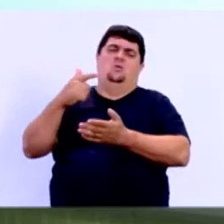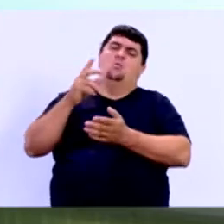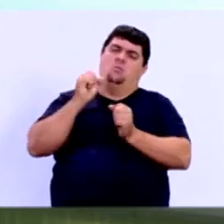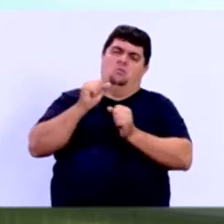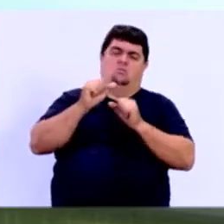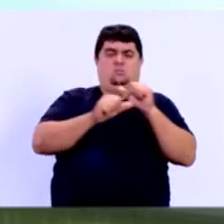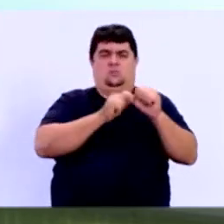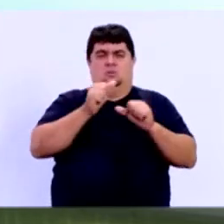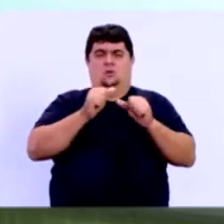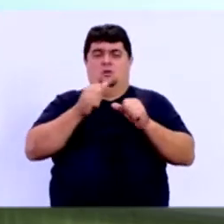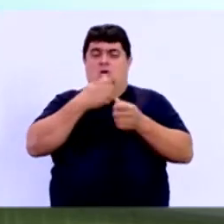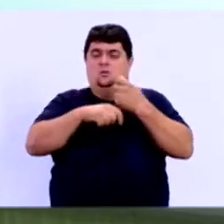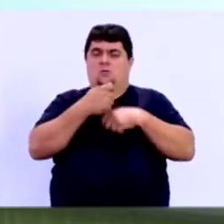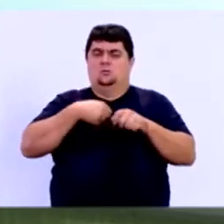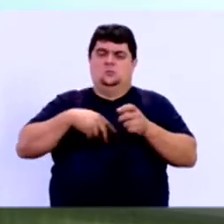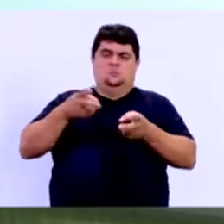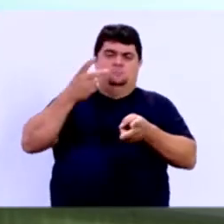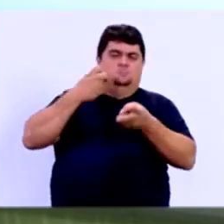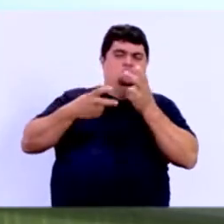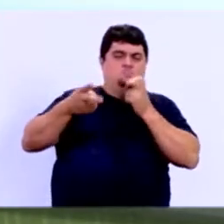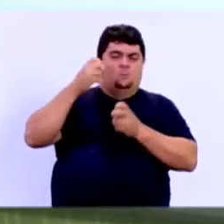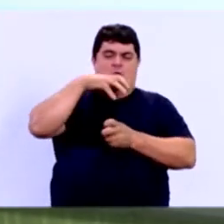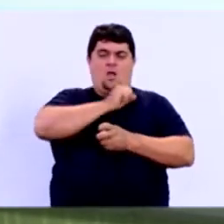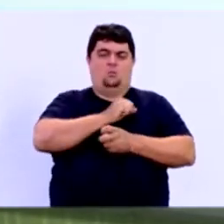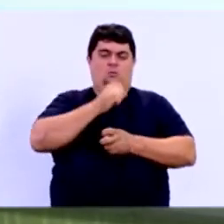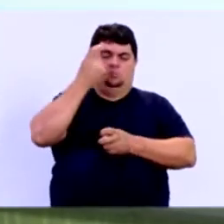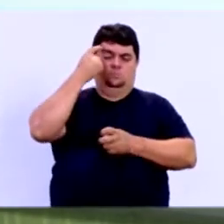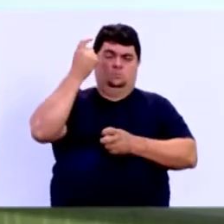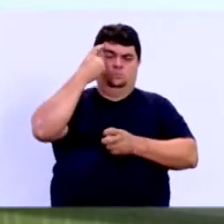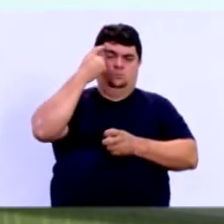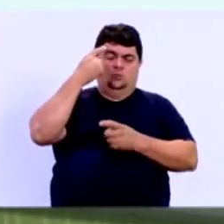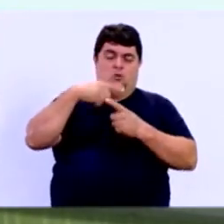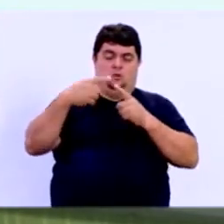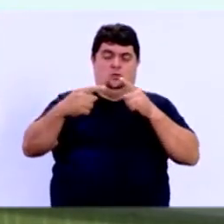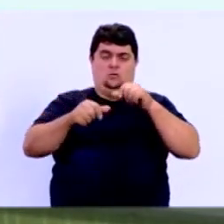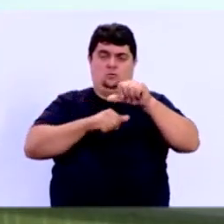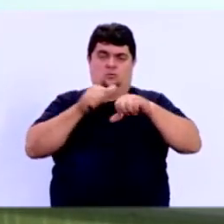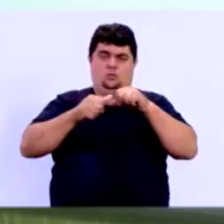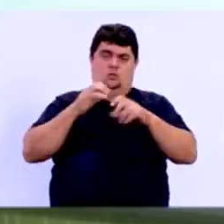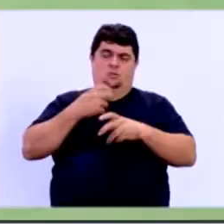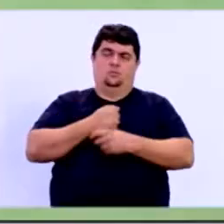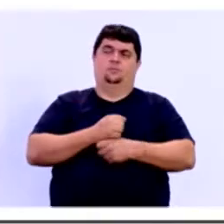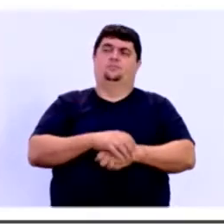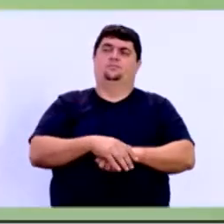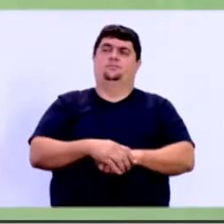precisa estar esperto para fazer as adequações necessárias para o momento, tá?